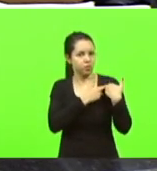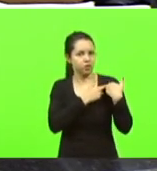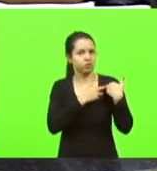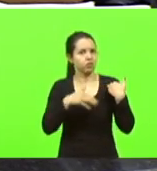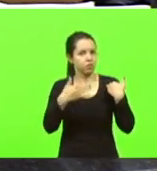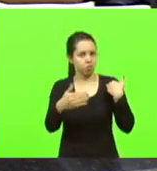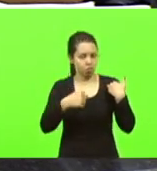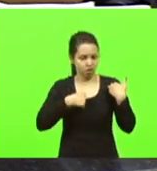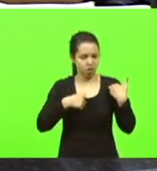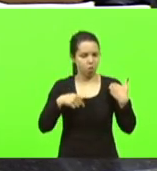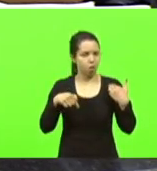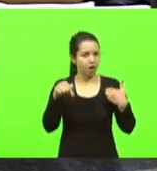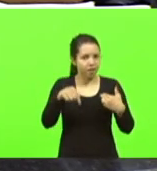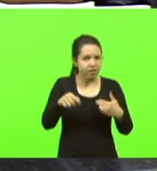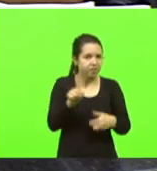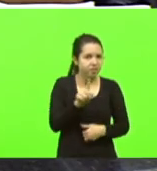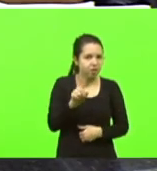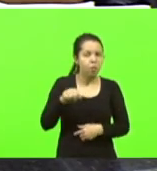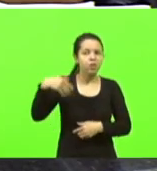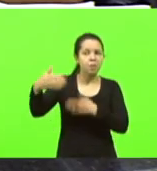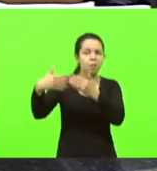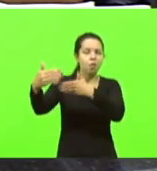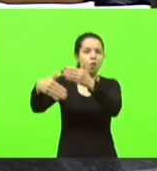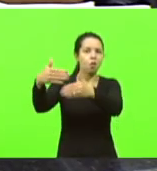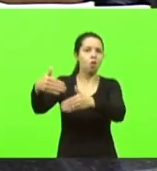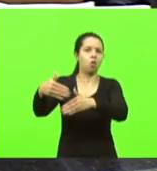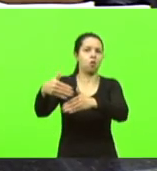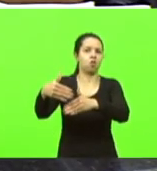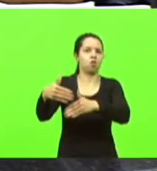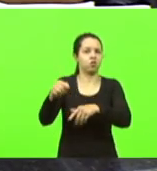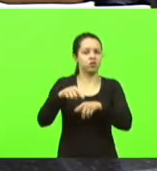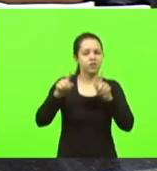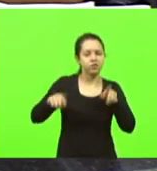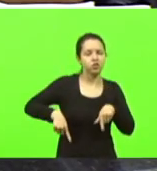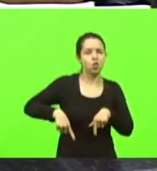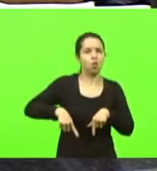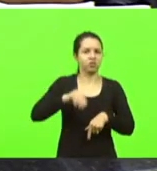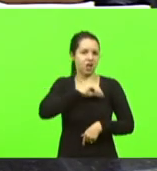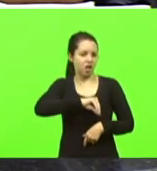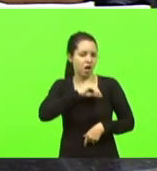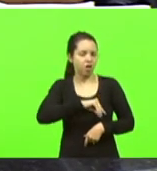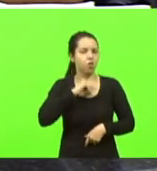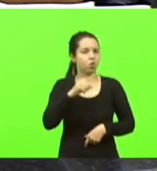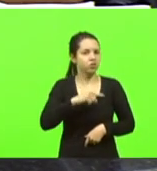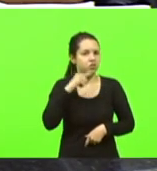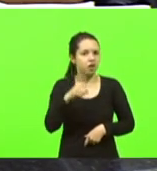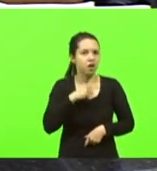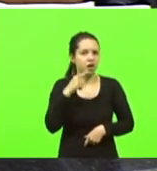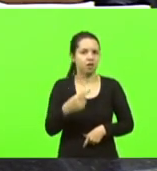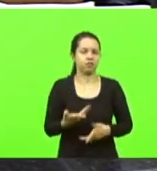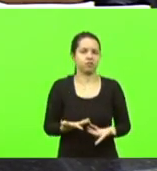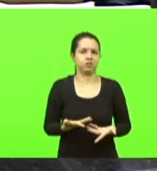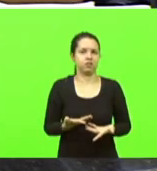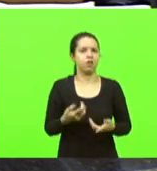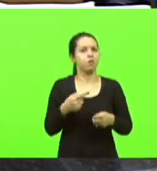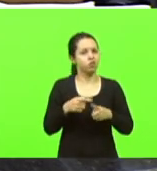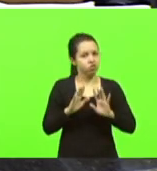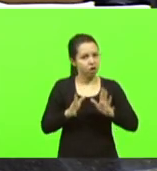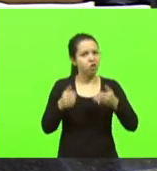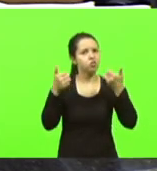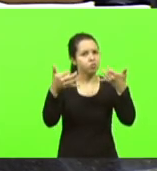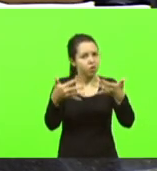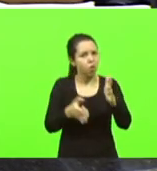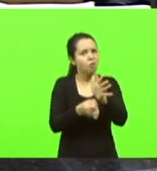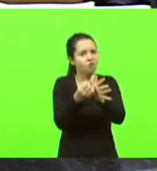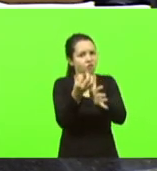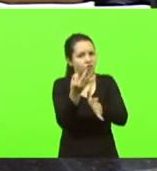mas estar andando na rua quando o servidor não conseguimos receber seu salário ou seu aposento assim como foi citado várias vezes